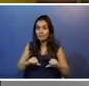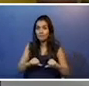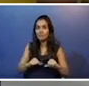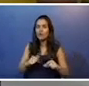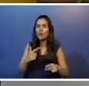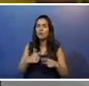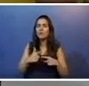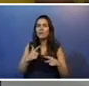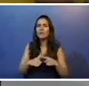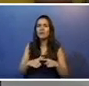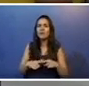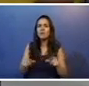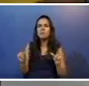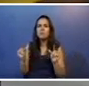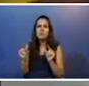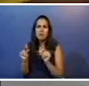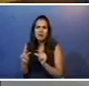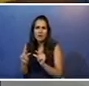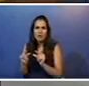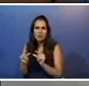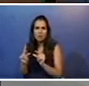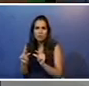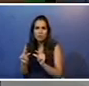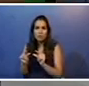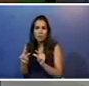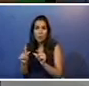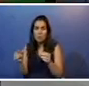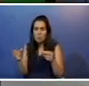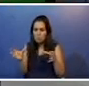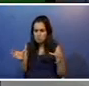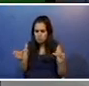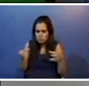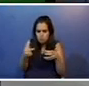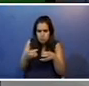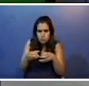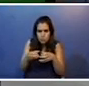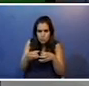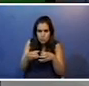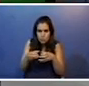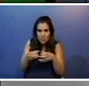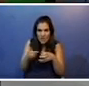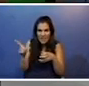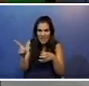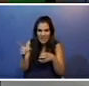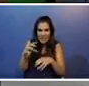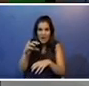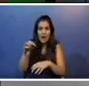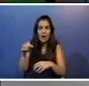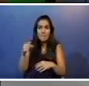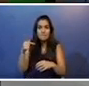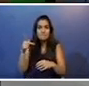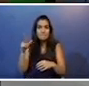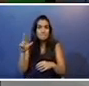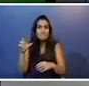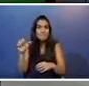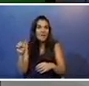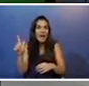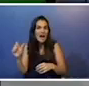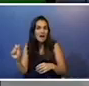em pequena quantidade. Quando os insetos e roedores são em pequenas quantidades, eles se tornam pragas.